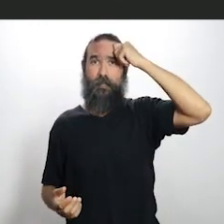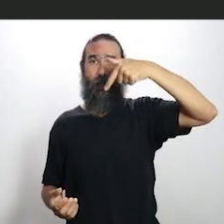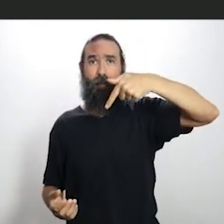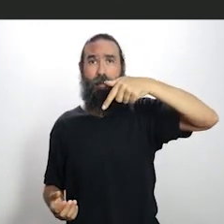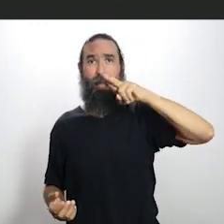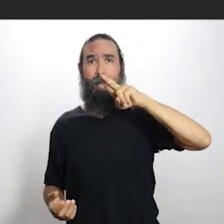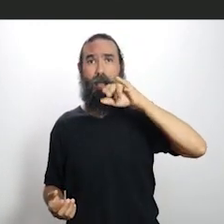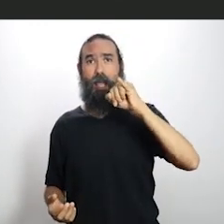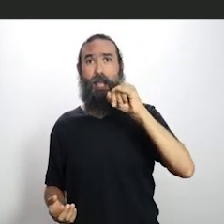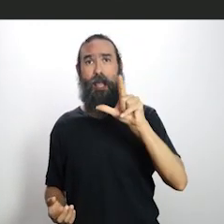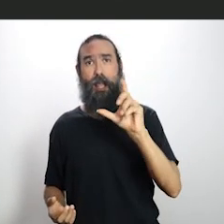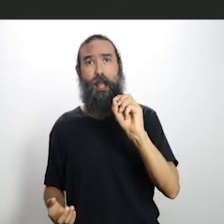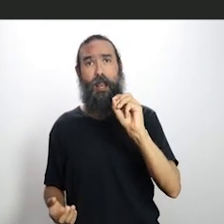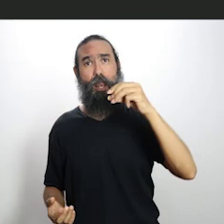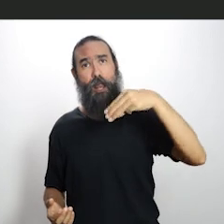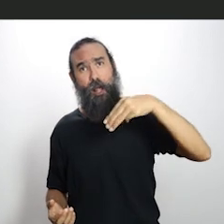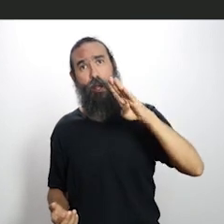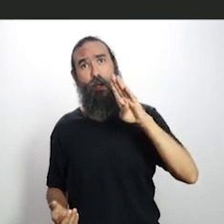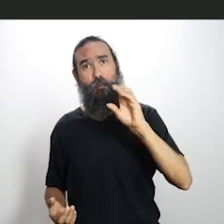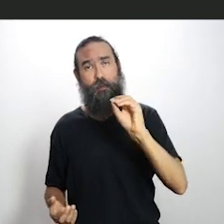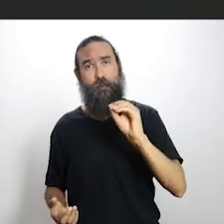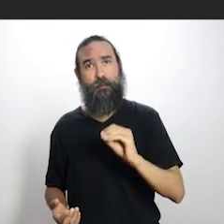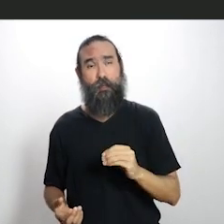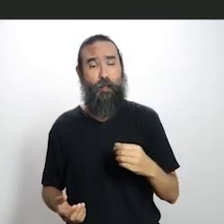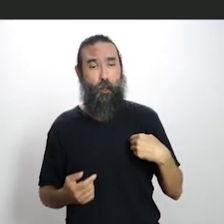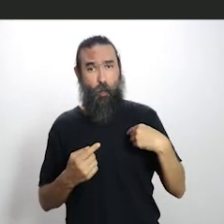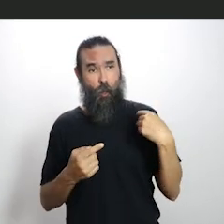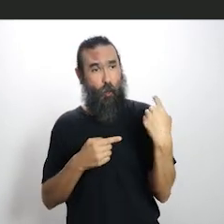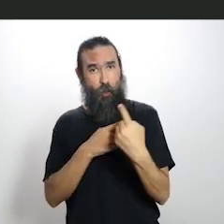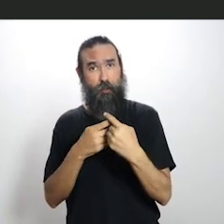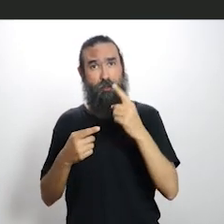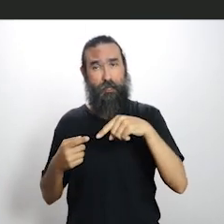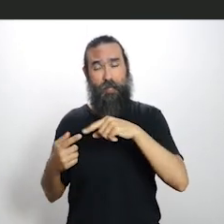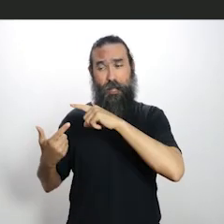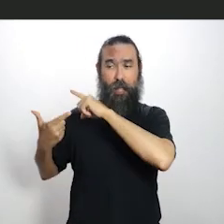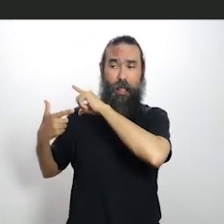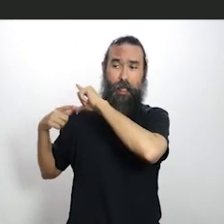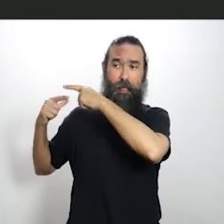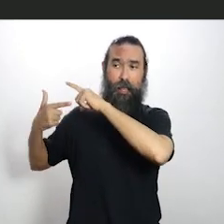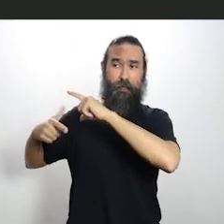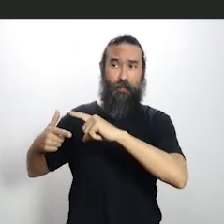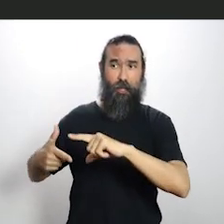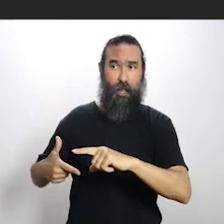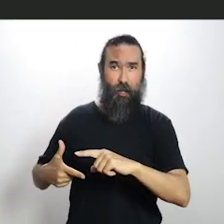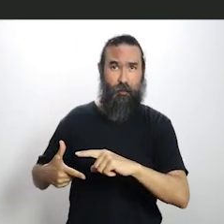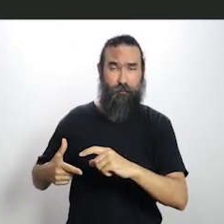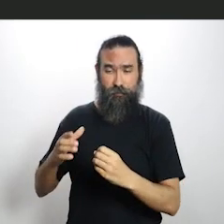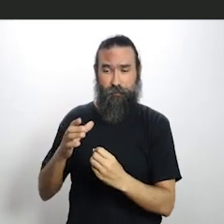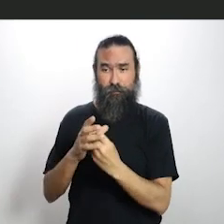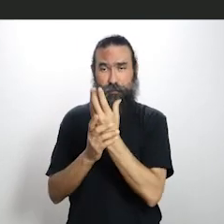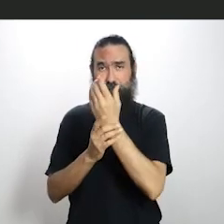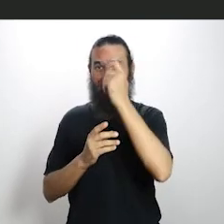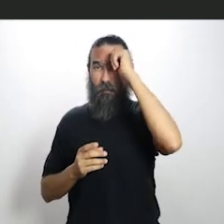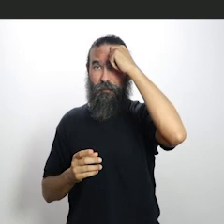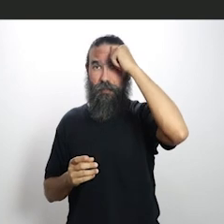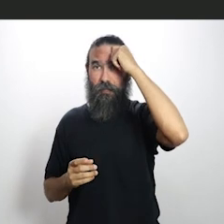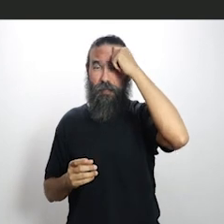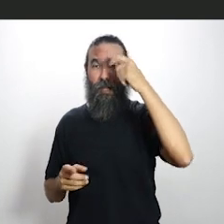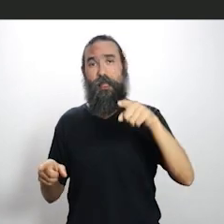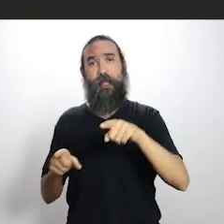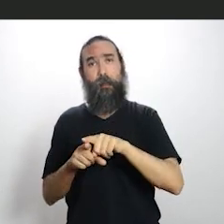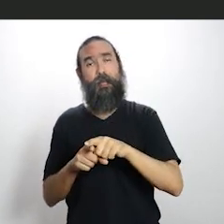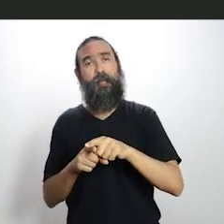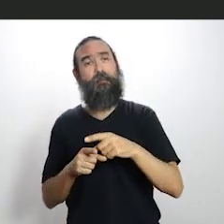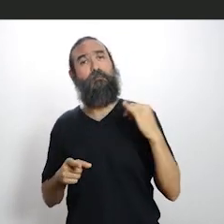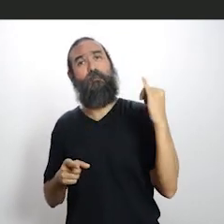indígenas porque ninguém nesse país diz eu sou remanescente de italiano ninguém diz eu sou remanescente de holandês você